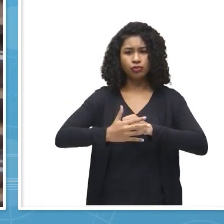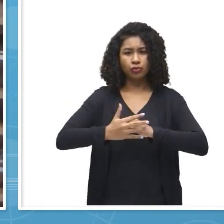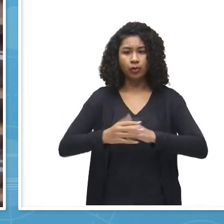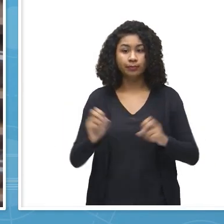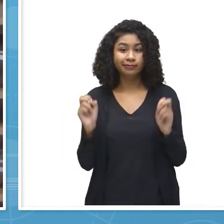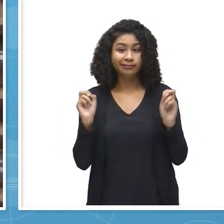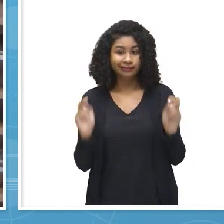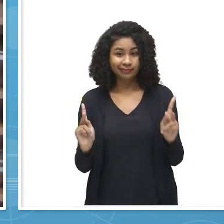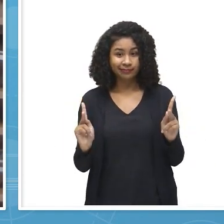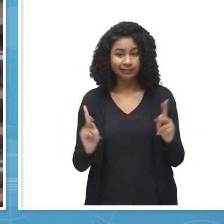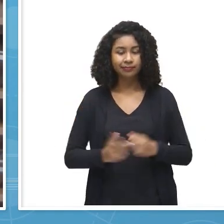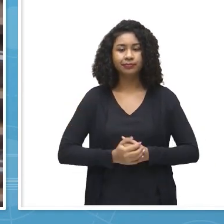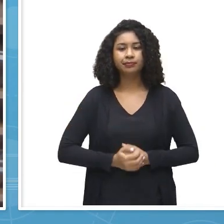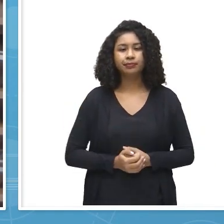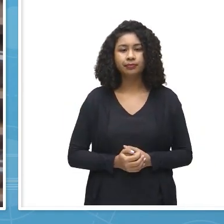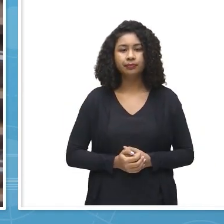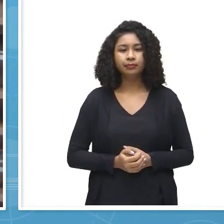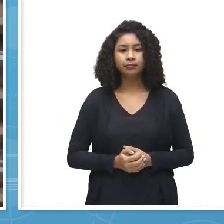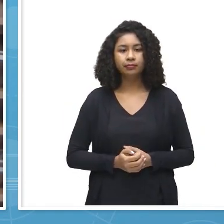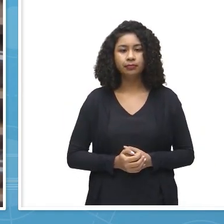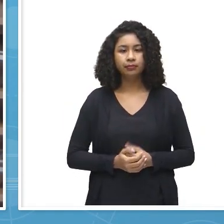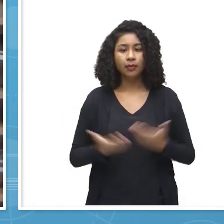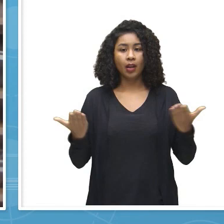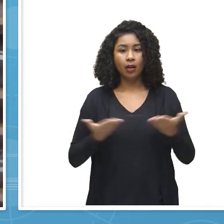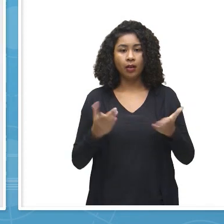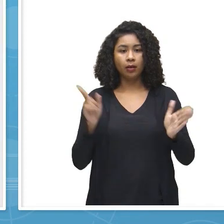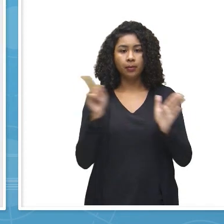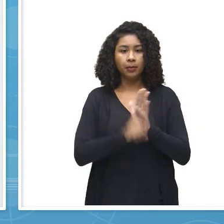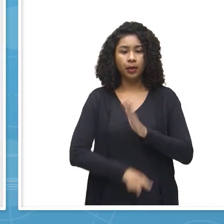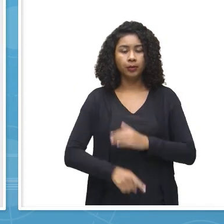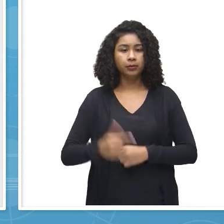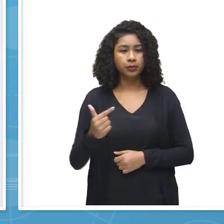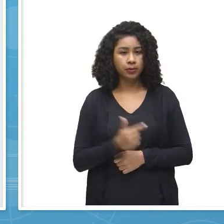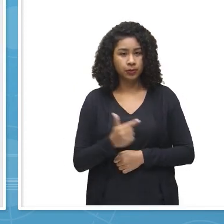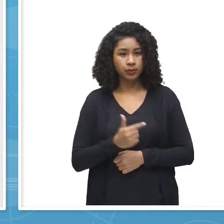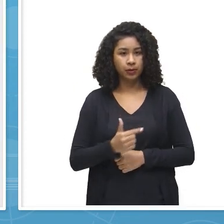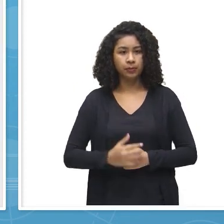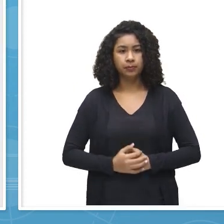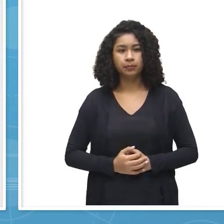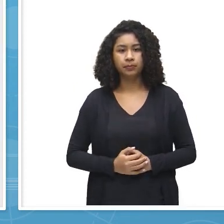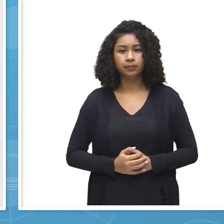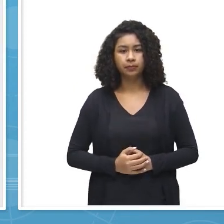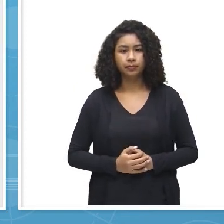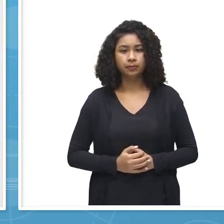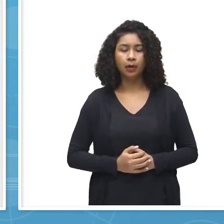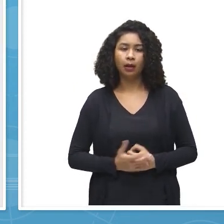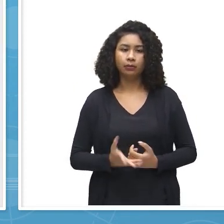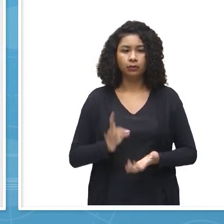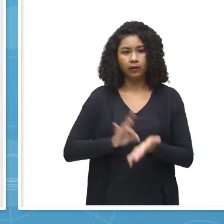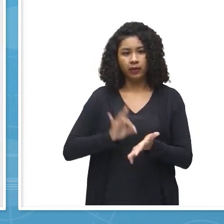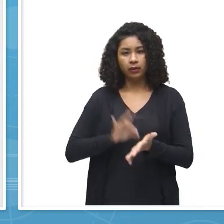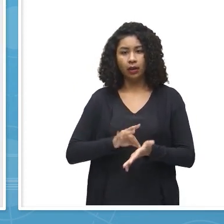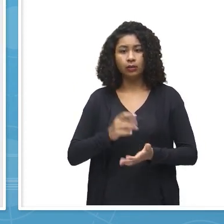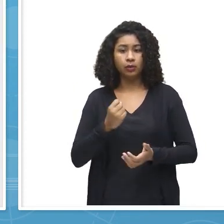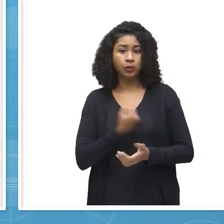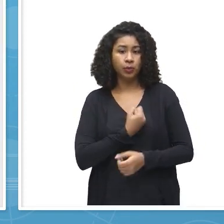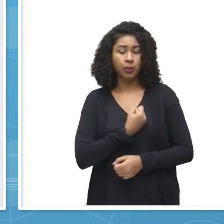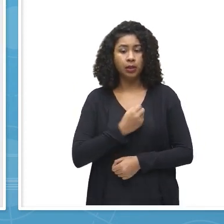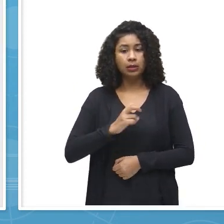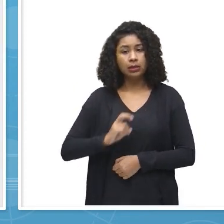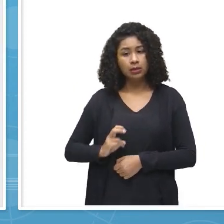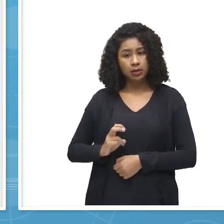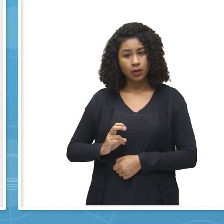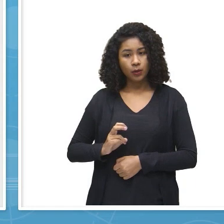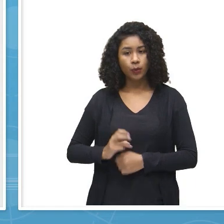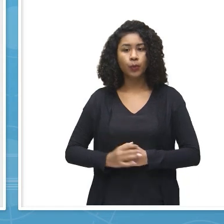bom? Então, vamos à nossa segunda questão. Na verdade, a quinta questão, né? Aí, somando todas